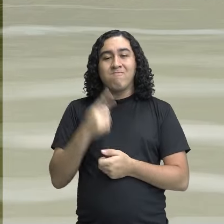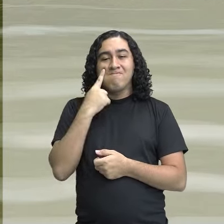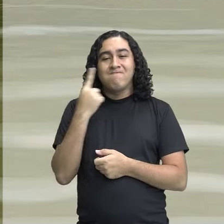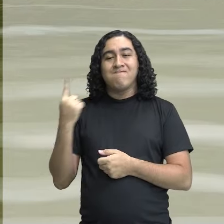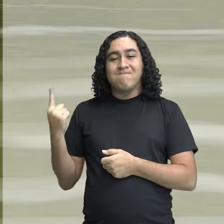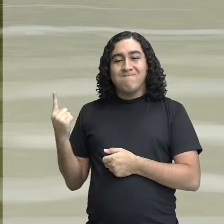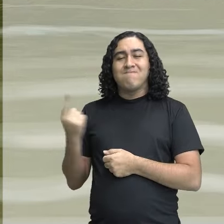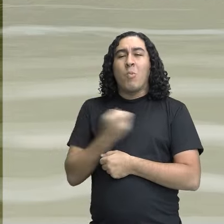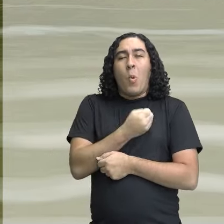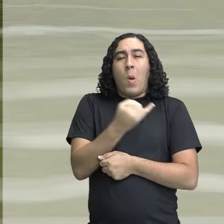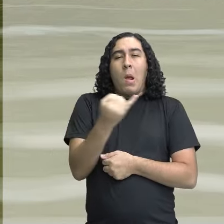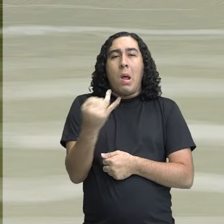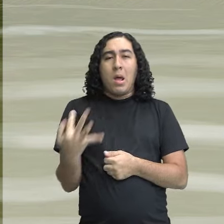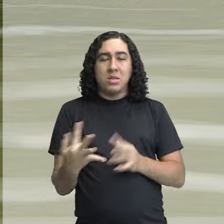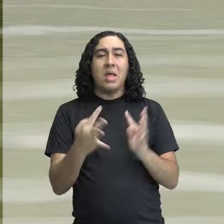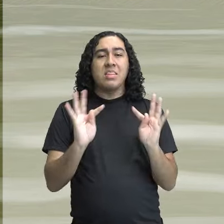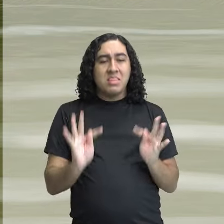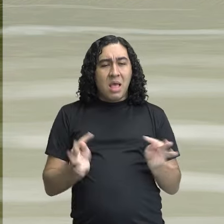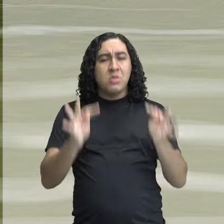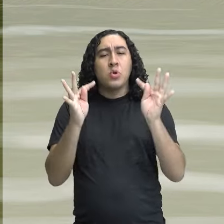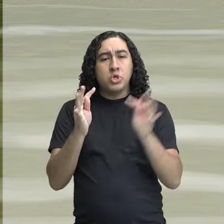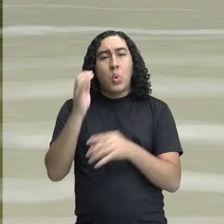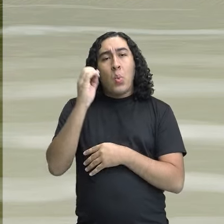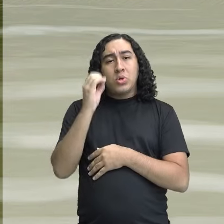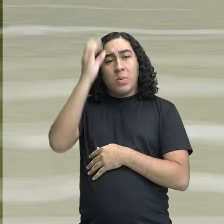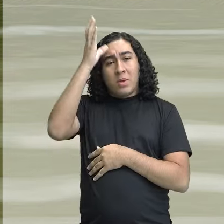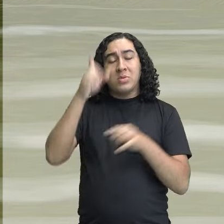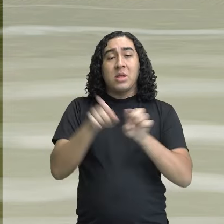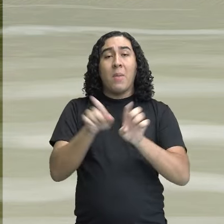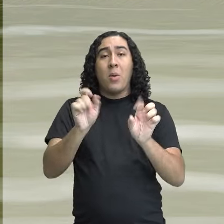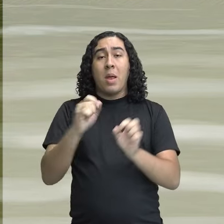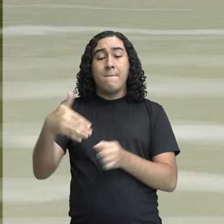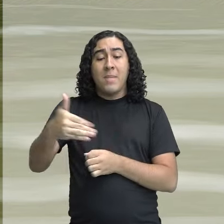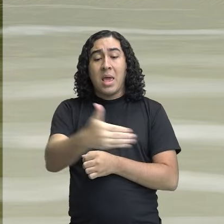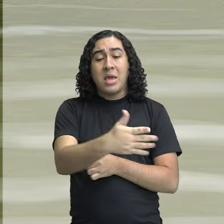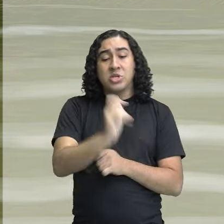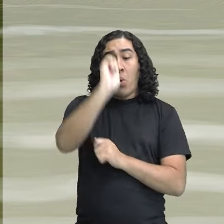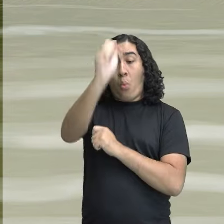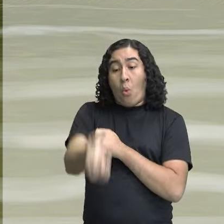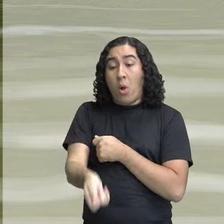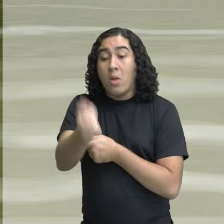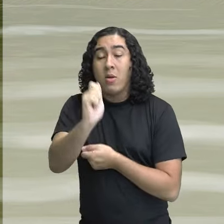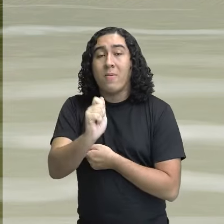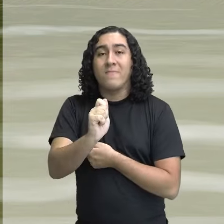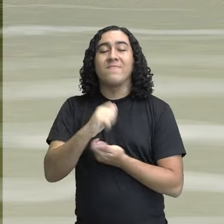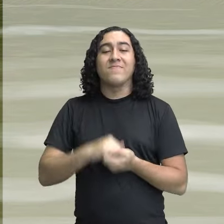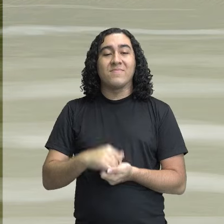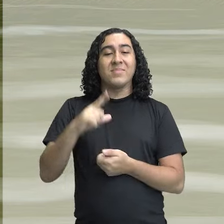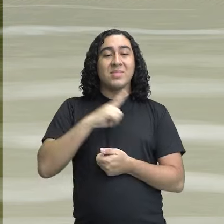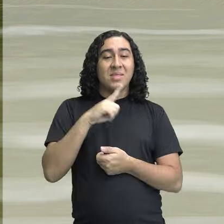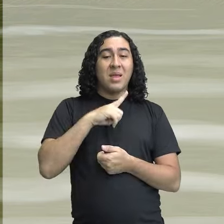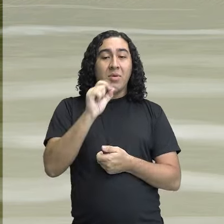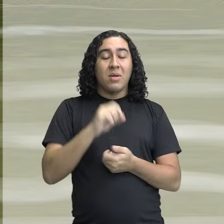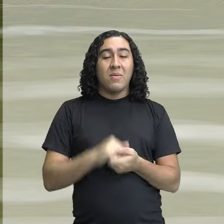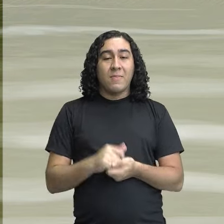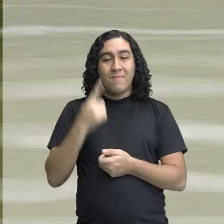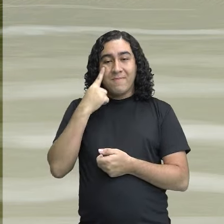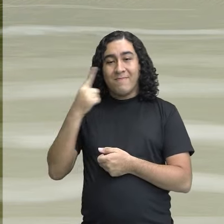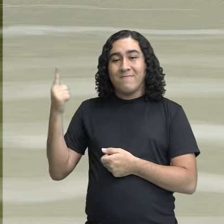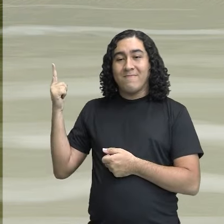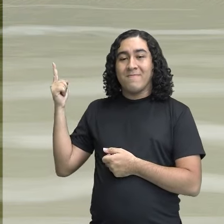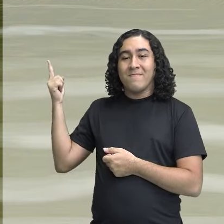quanta tecnologia, quanto conhecimento para pegar esses peixes, professora. Tem aqui na ponta desta